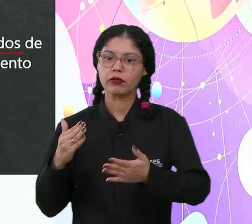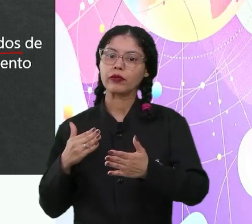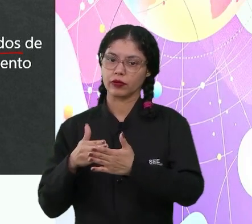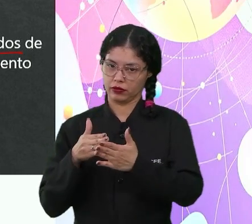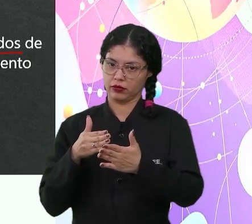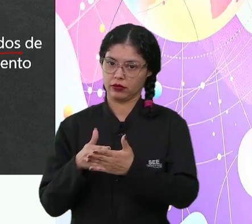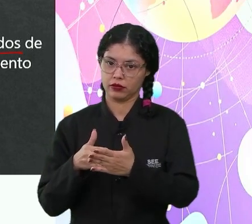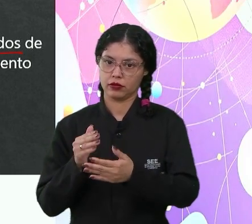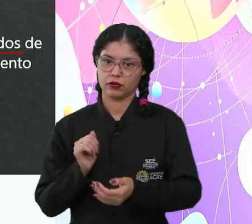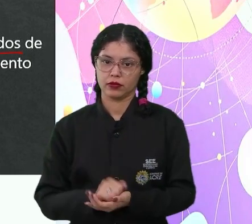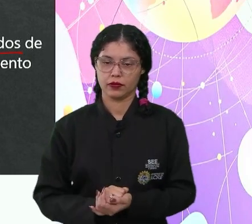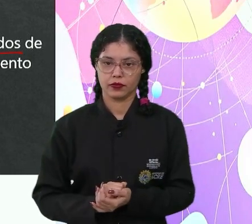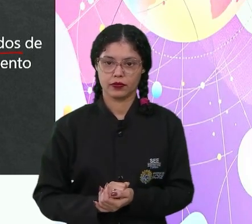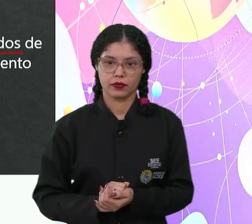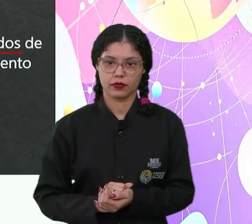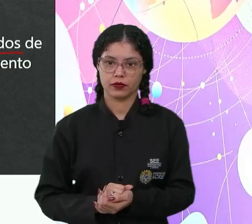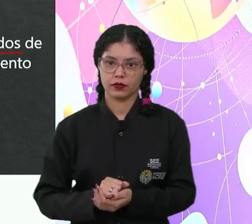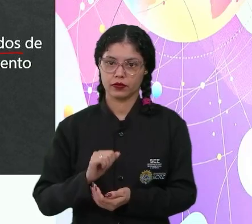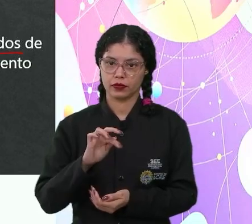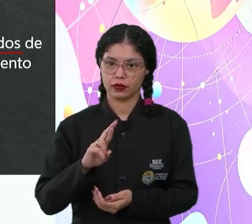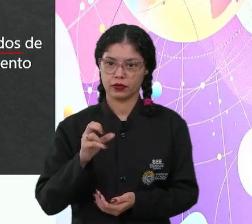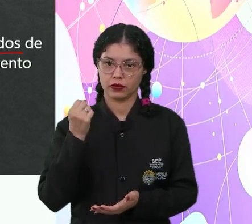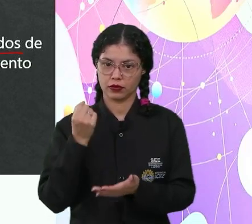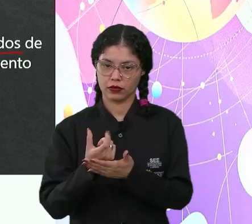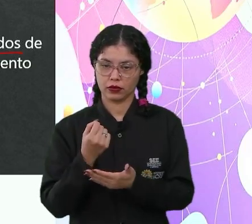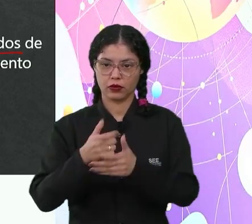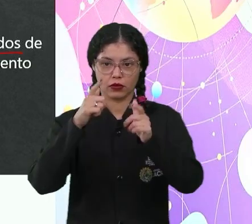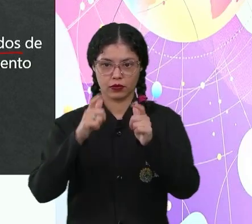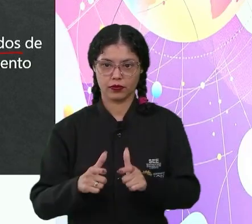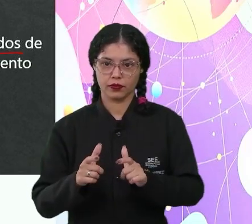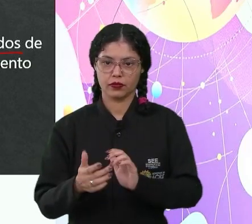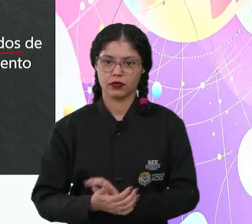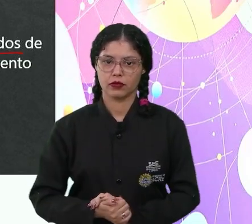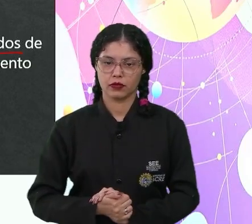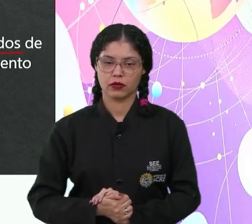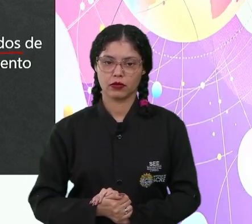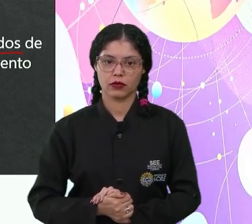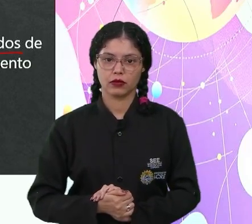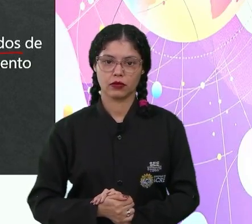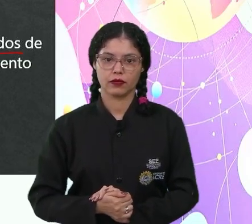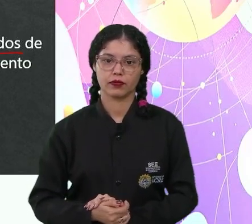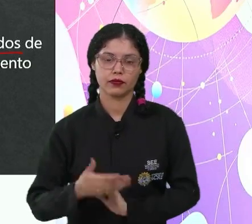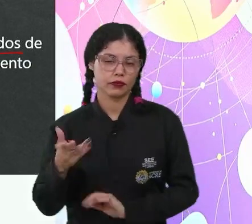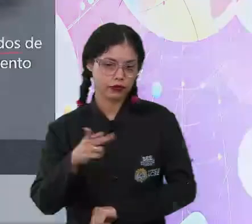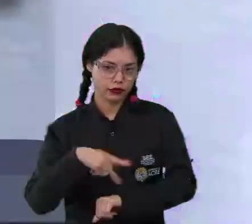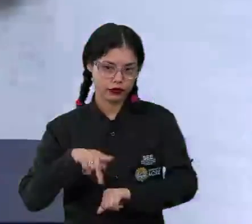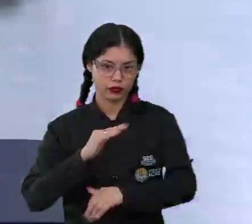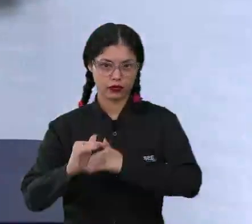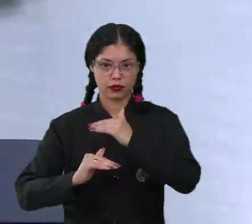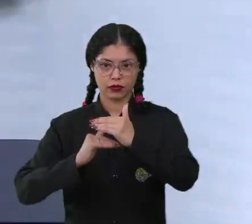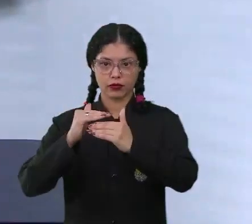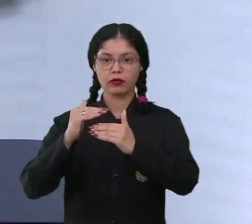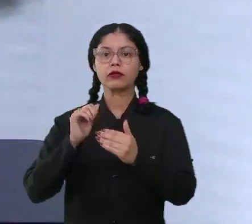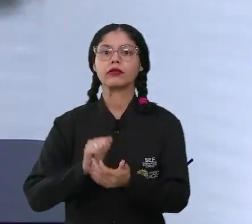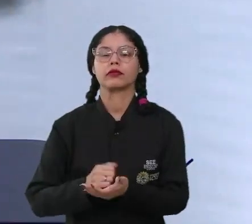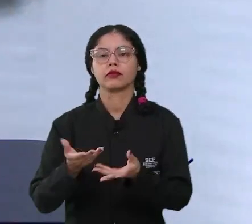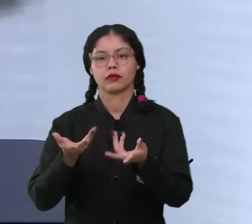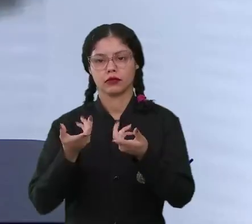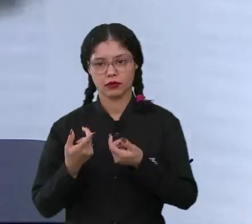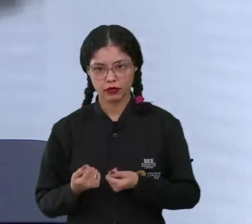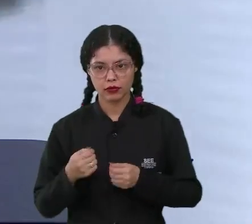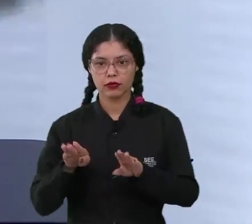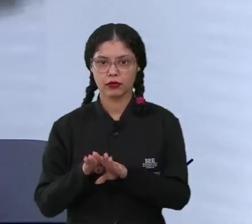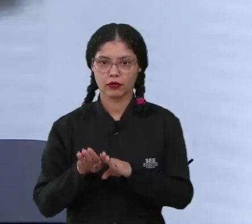matriz, limitando o reinvestimento local, ou seja, esses países em desenvolvimento que recebem